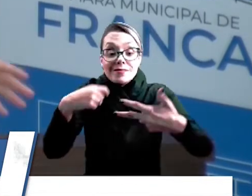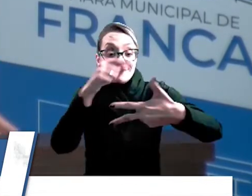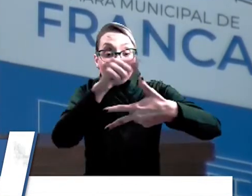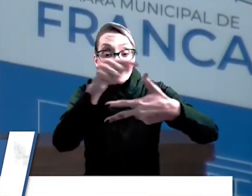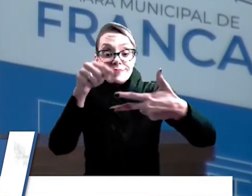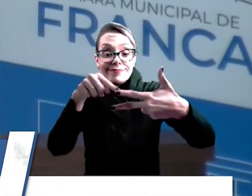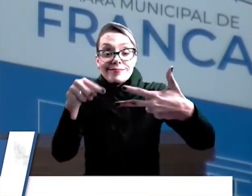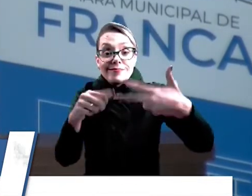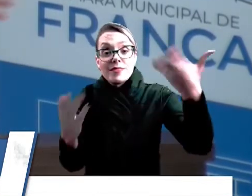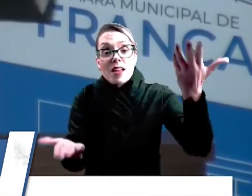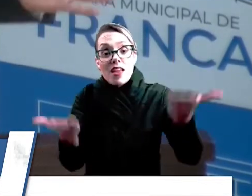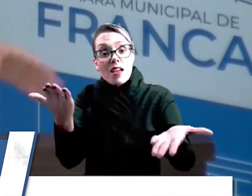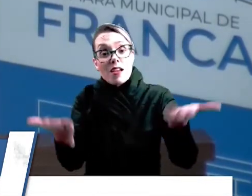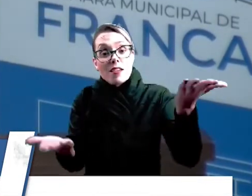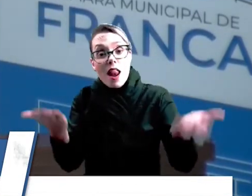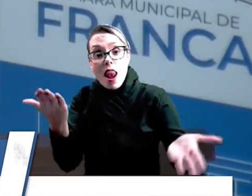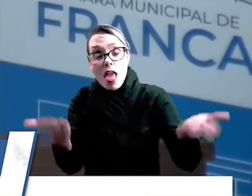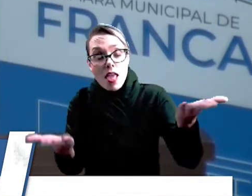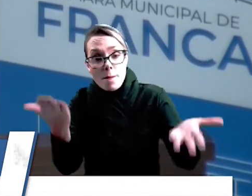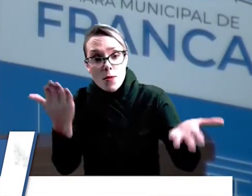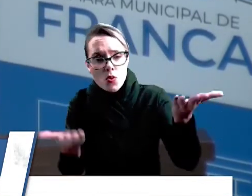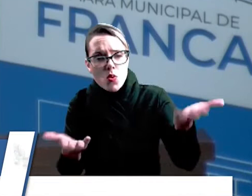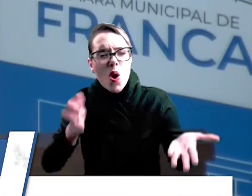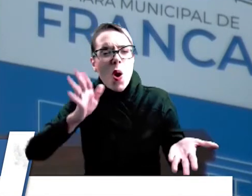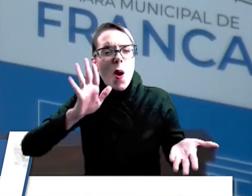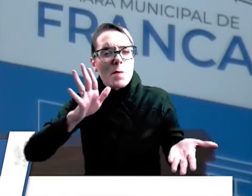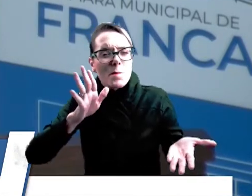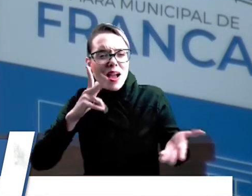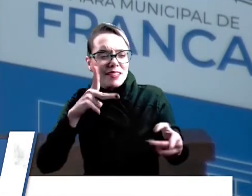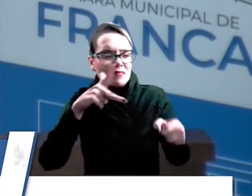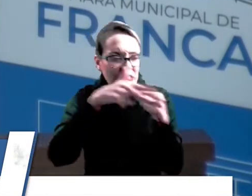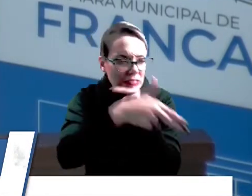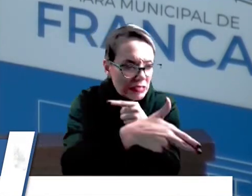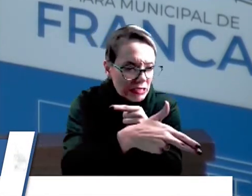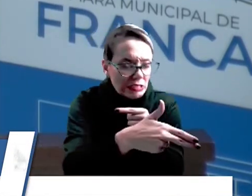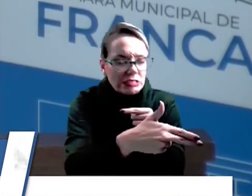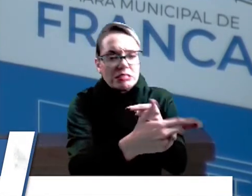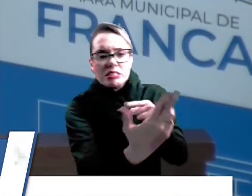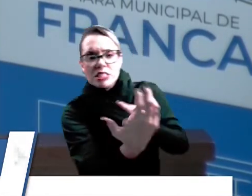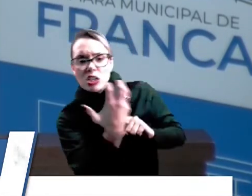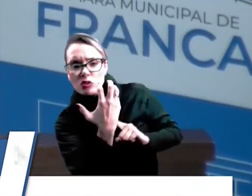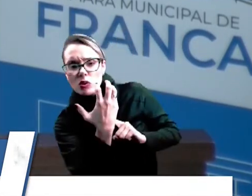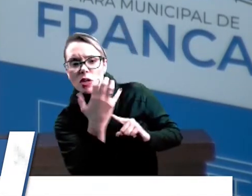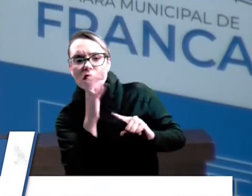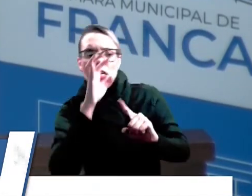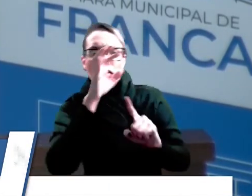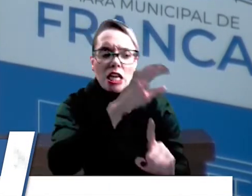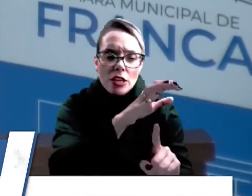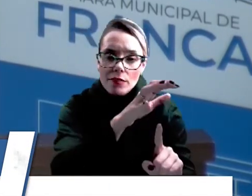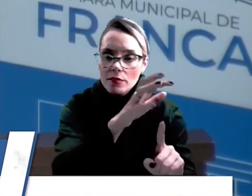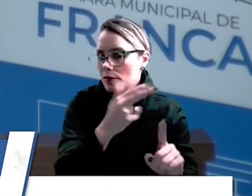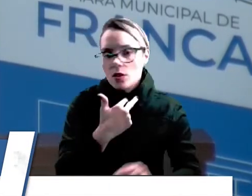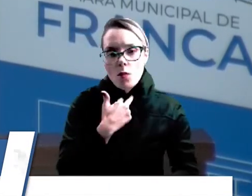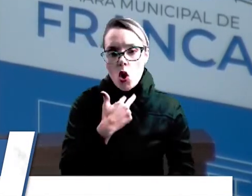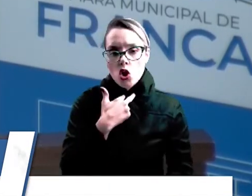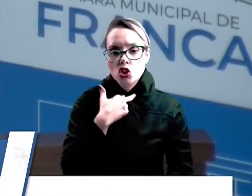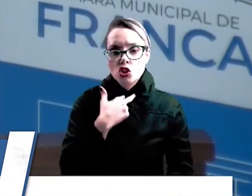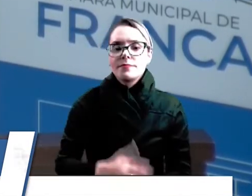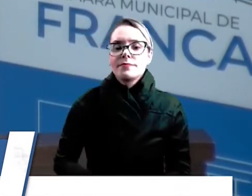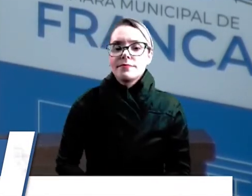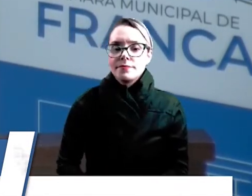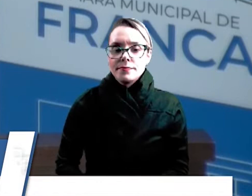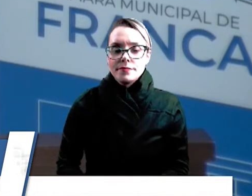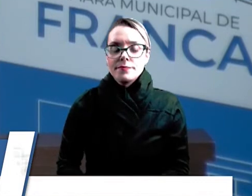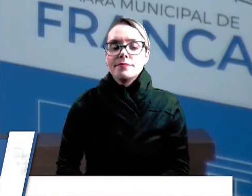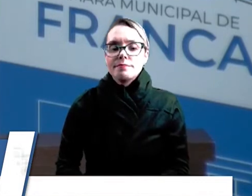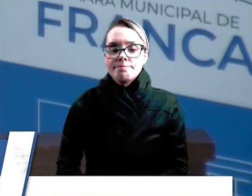harmonia não significa um interferir no que o outro deve fazer. Jamais. Então, eu queria deixar aqui a minha